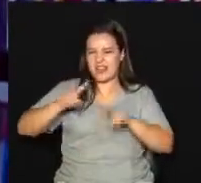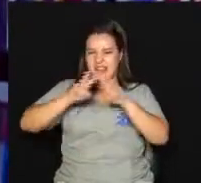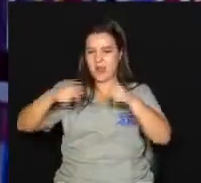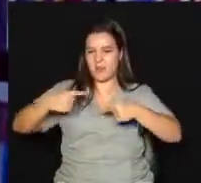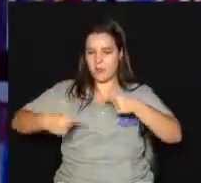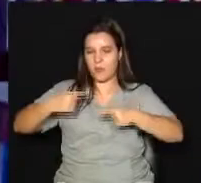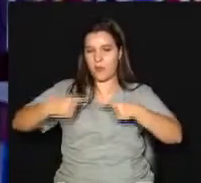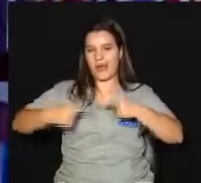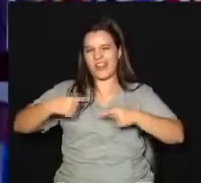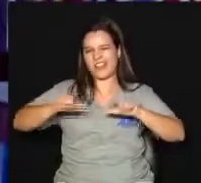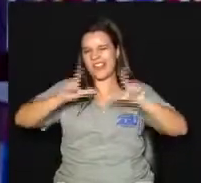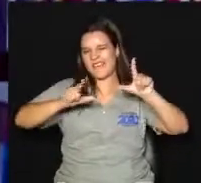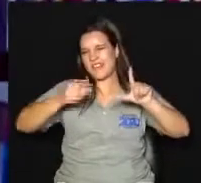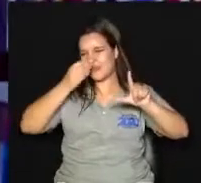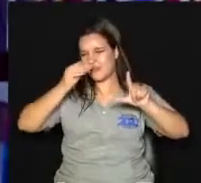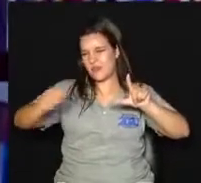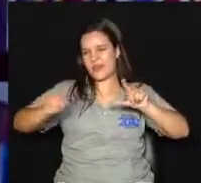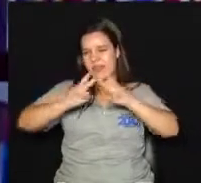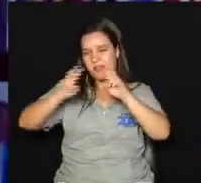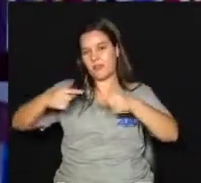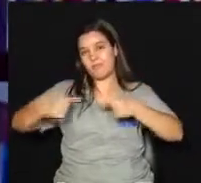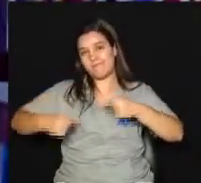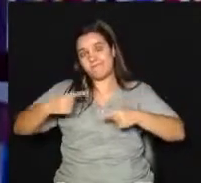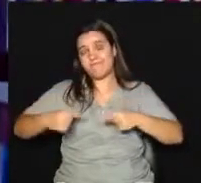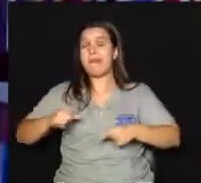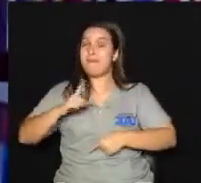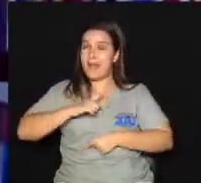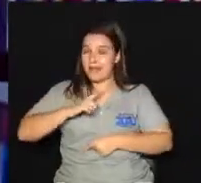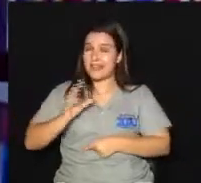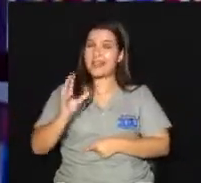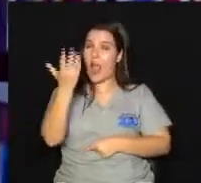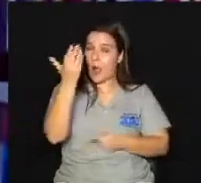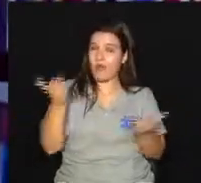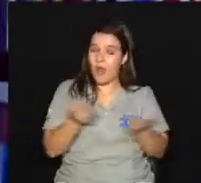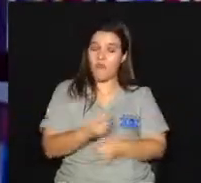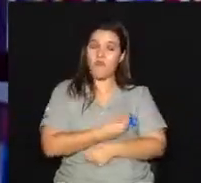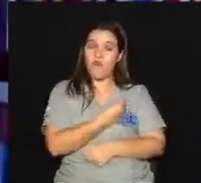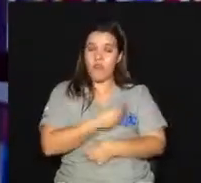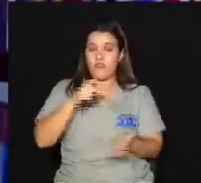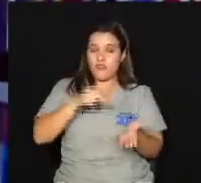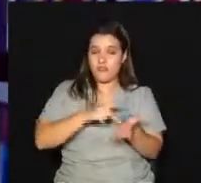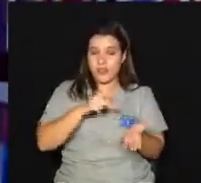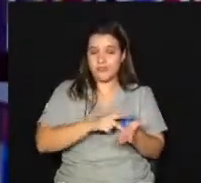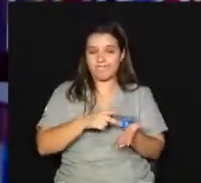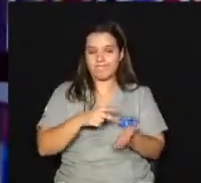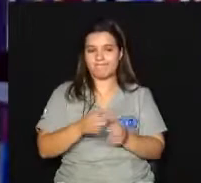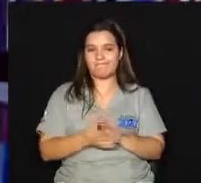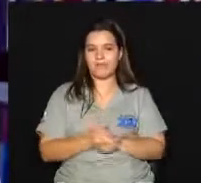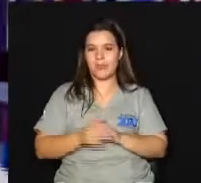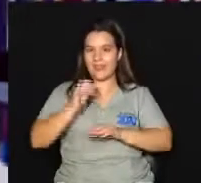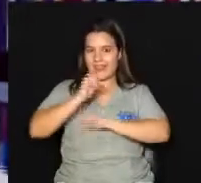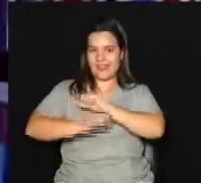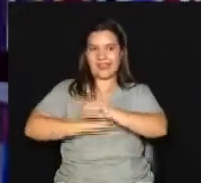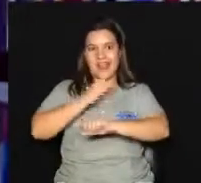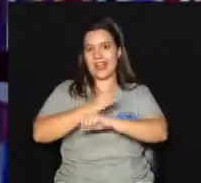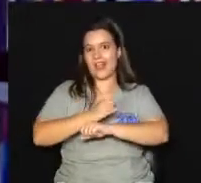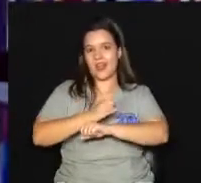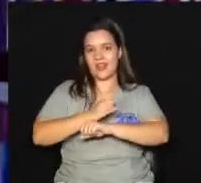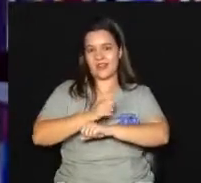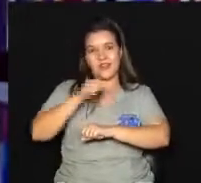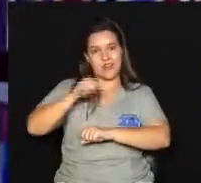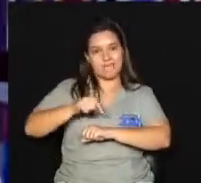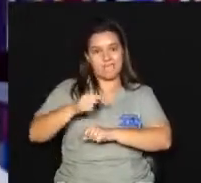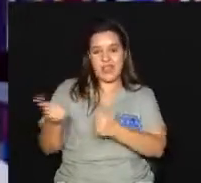Isso é preocupante, mas é um fato, é uma realidade. Agora, a internet provavelmente